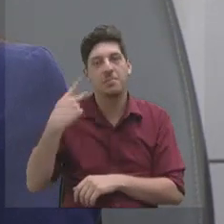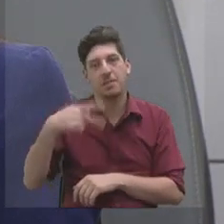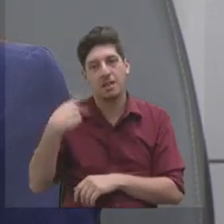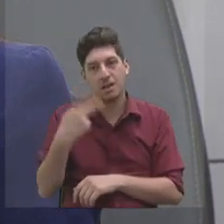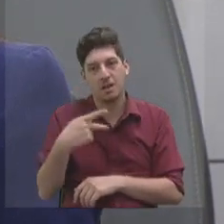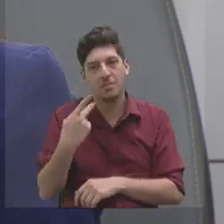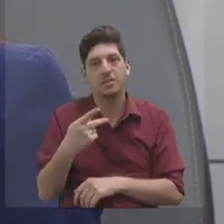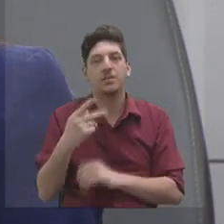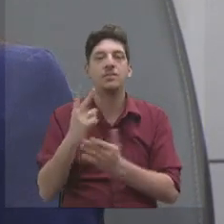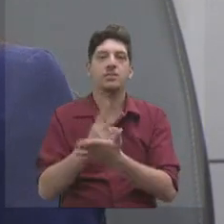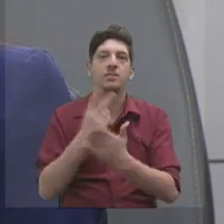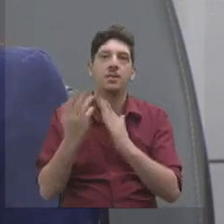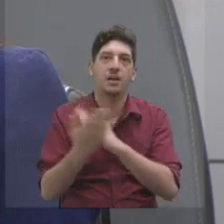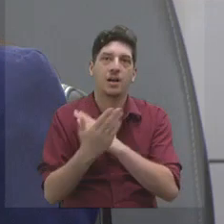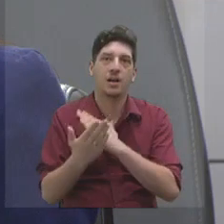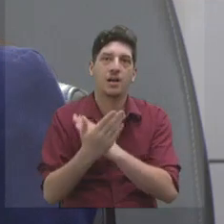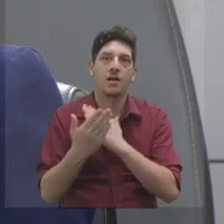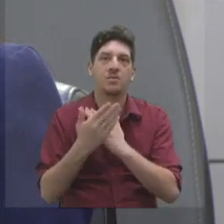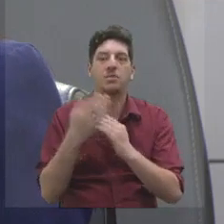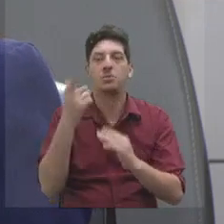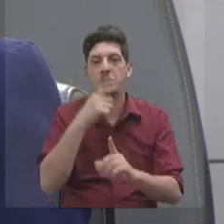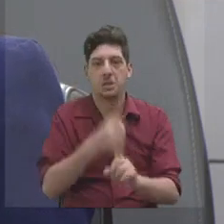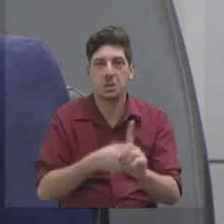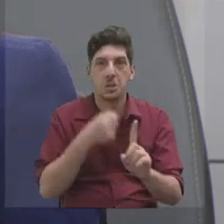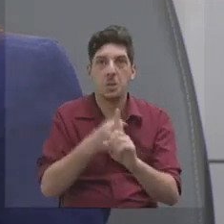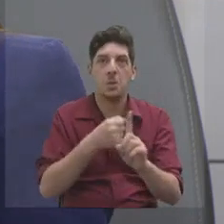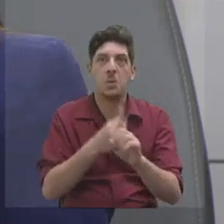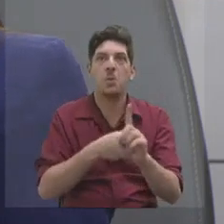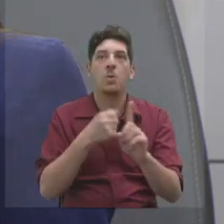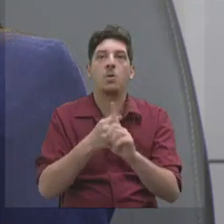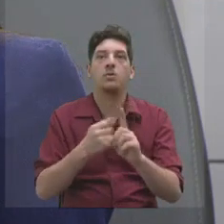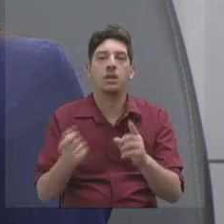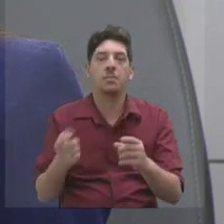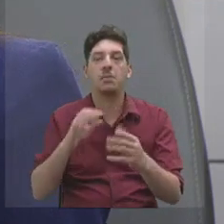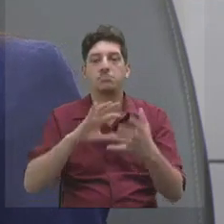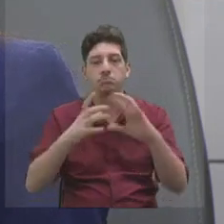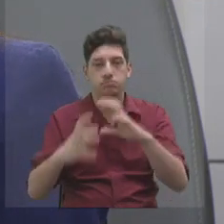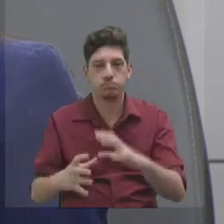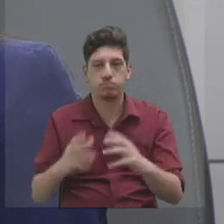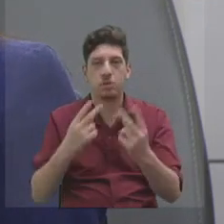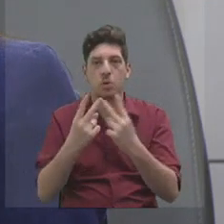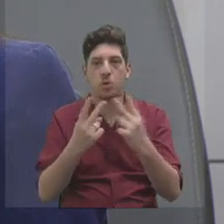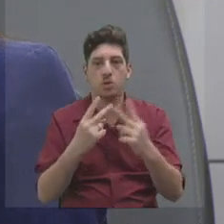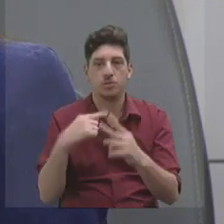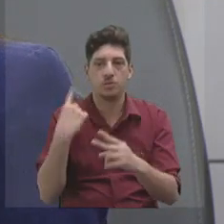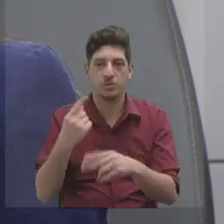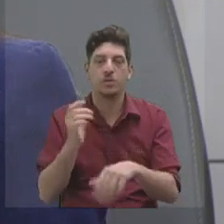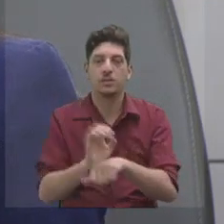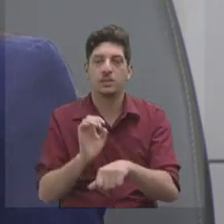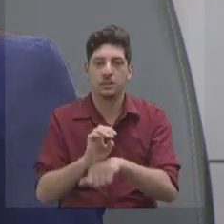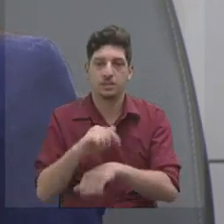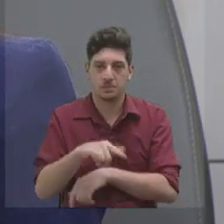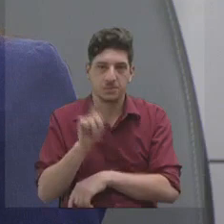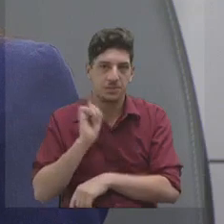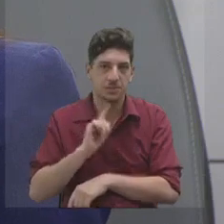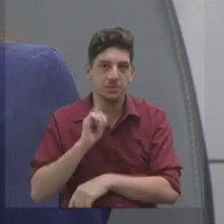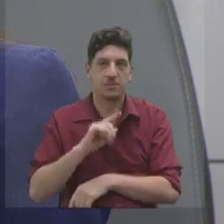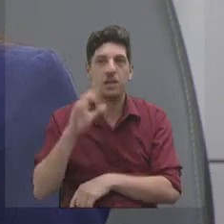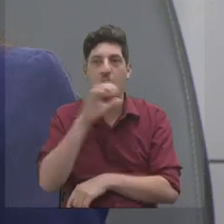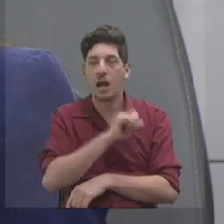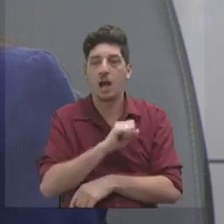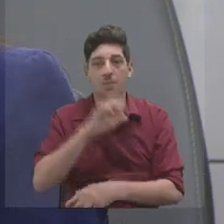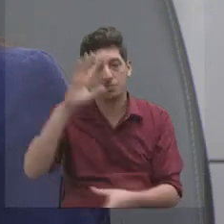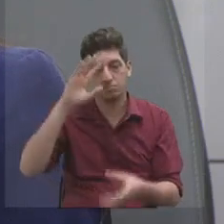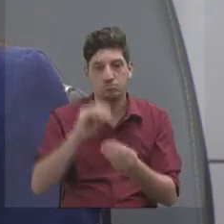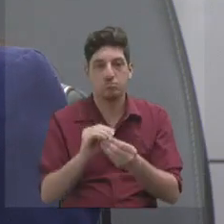nos ajudam a encabeçar essa luta pela recuperação das rodovias do nosso estado e de forma muito breve agradecer aqui